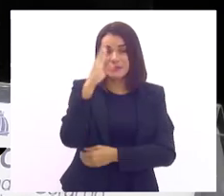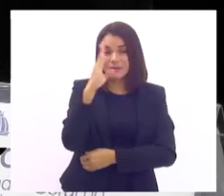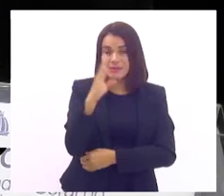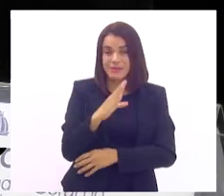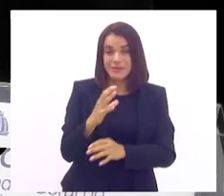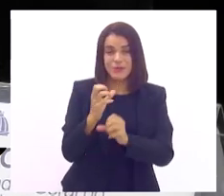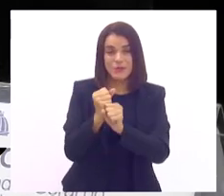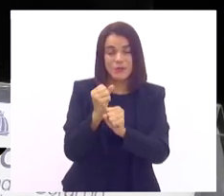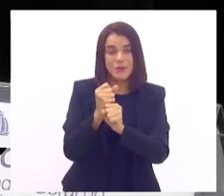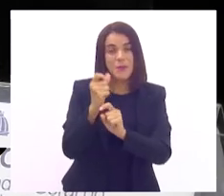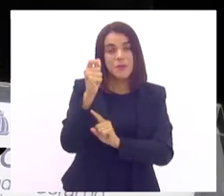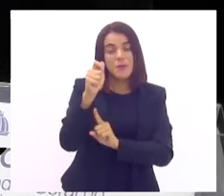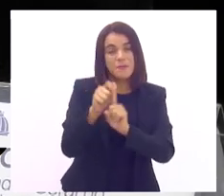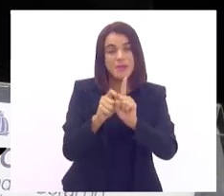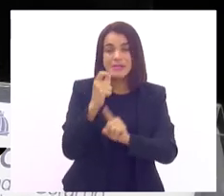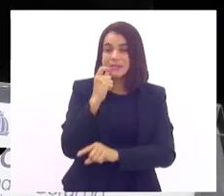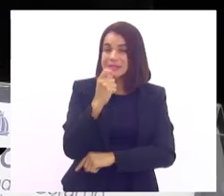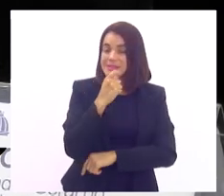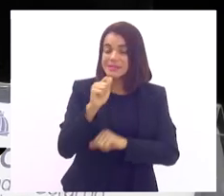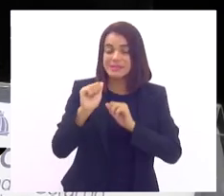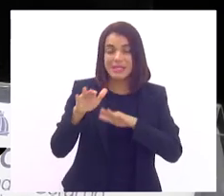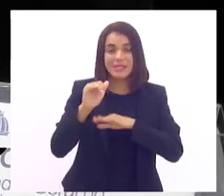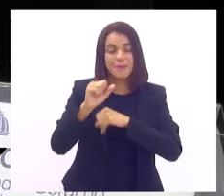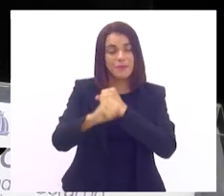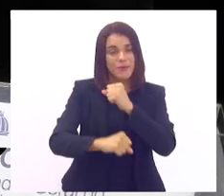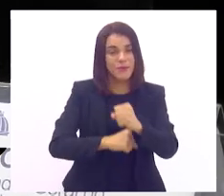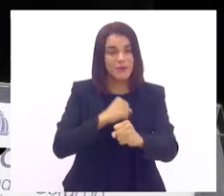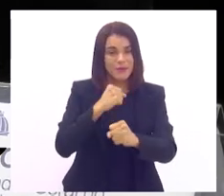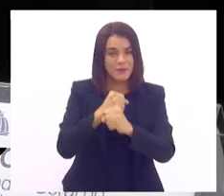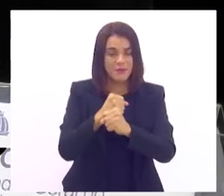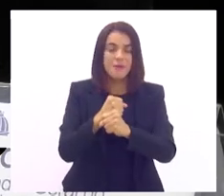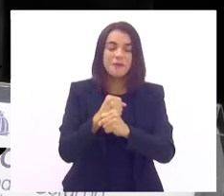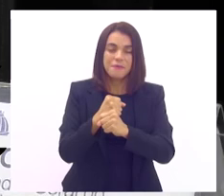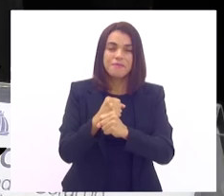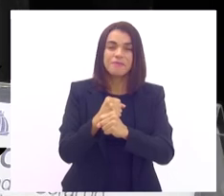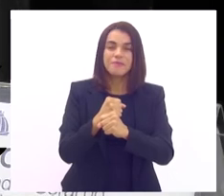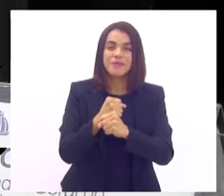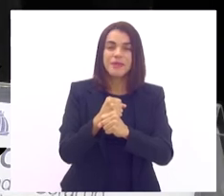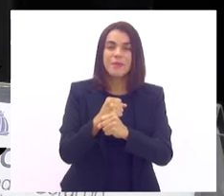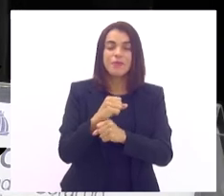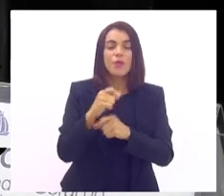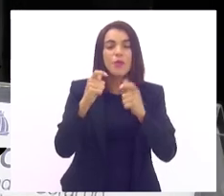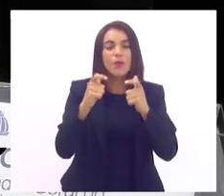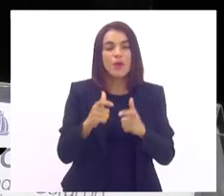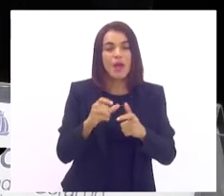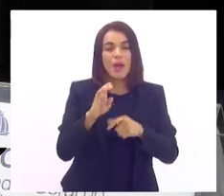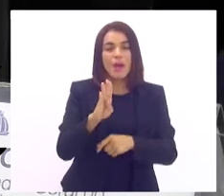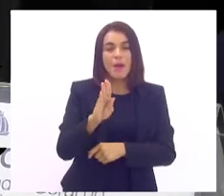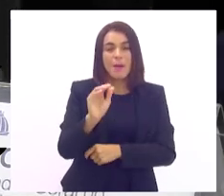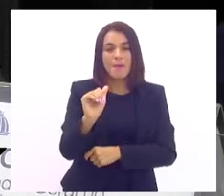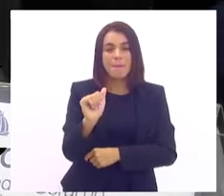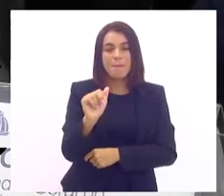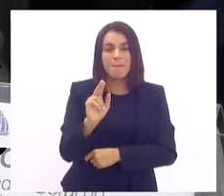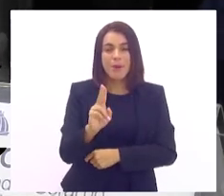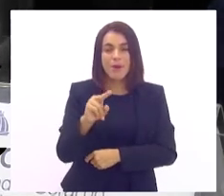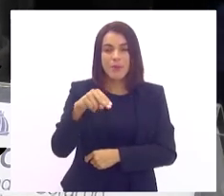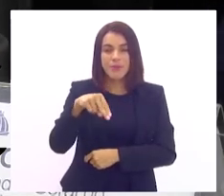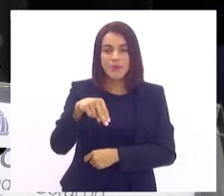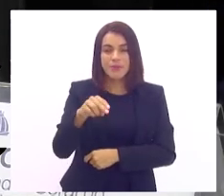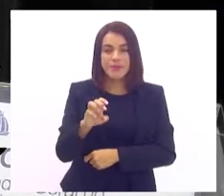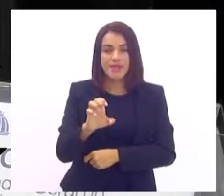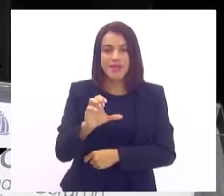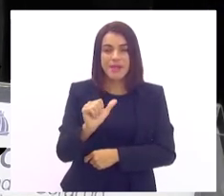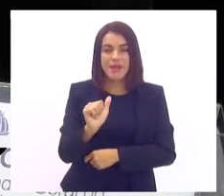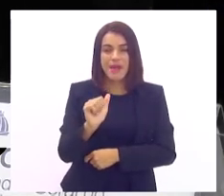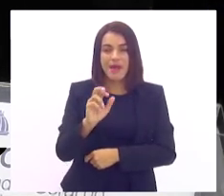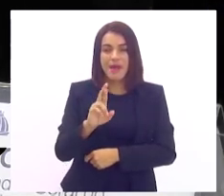setembro. Também um grandioso evento dos profissionais da contabilidade será realizado em Balneário Camboriú. Né? Então já fica aqui,